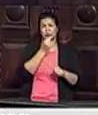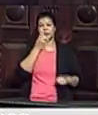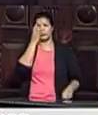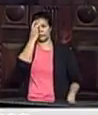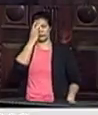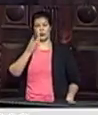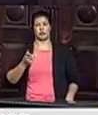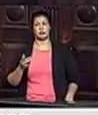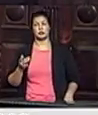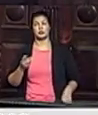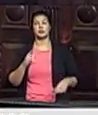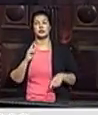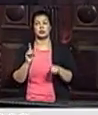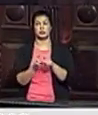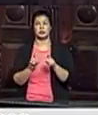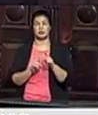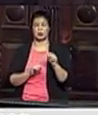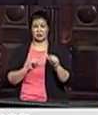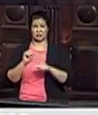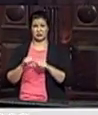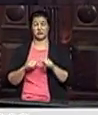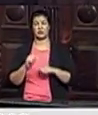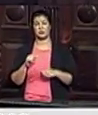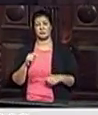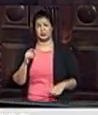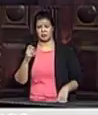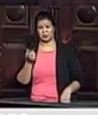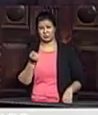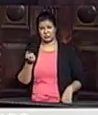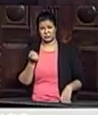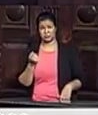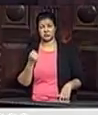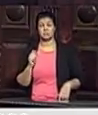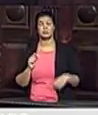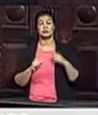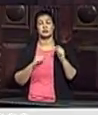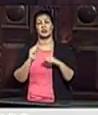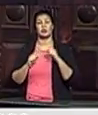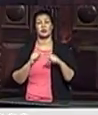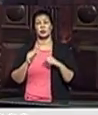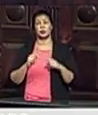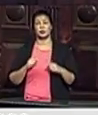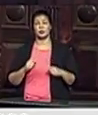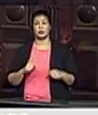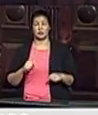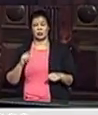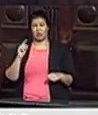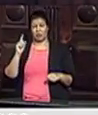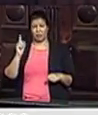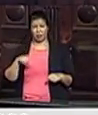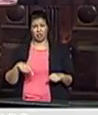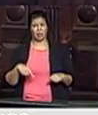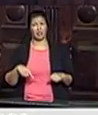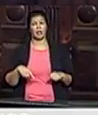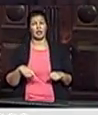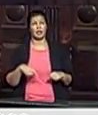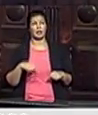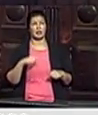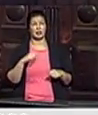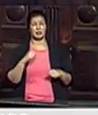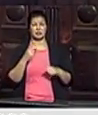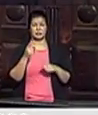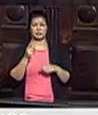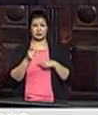patrão. A reforma da Previdência não vai em direção diferente, ao contrário. A reforma da Previdência é, antes de tudo, a financeirização